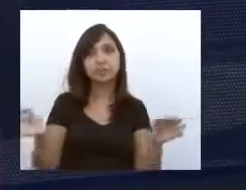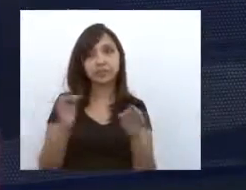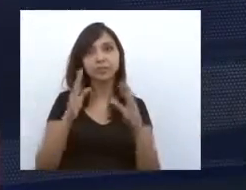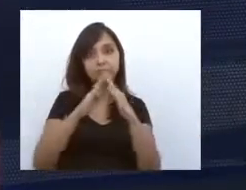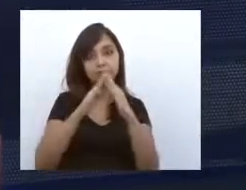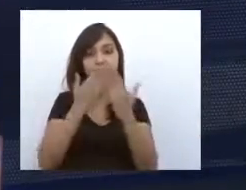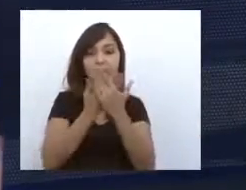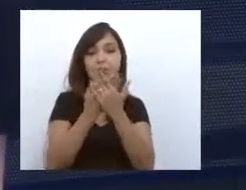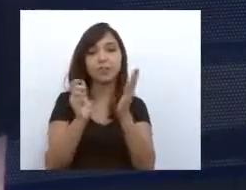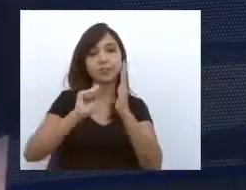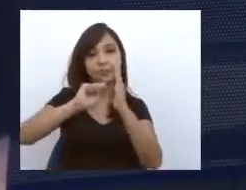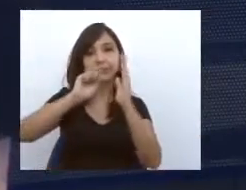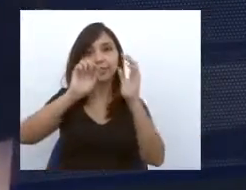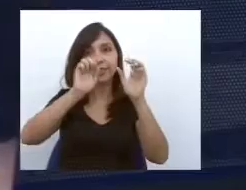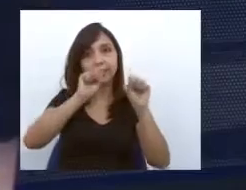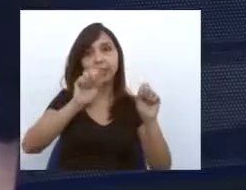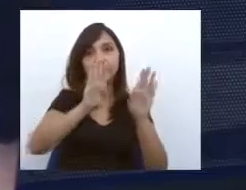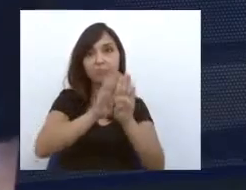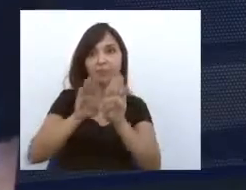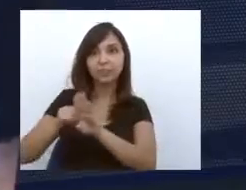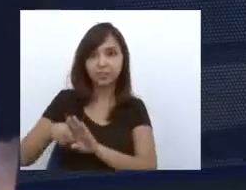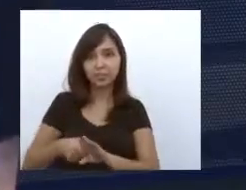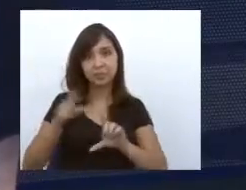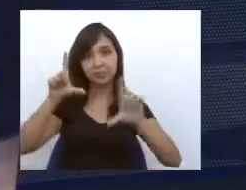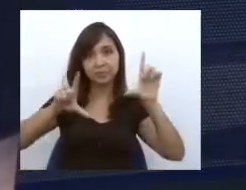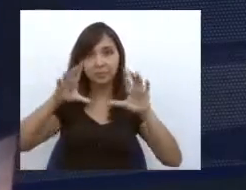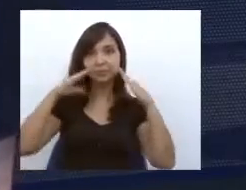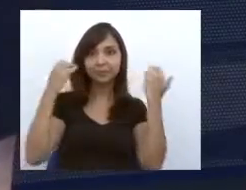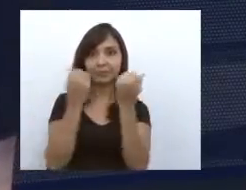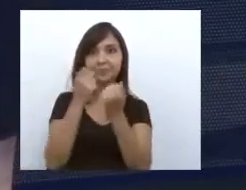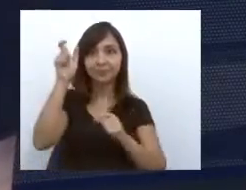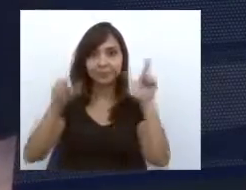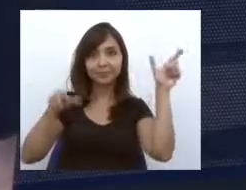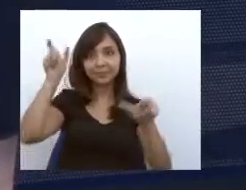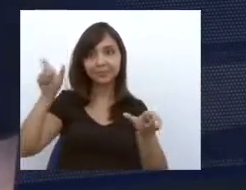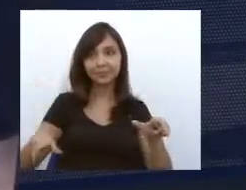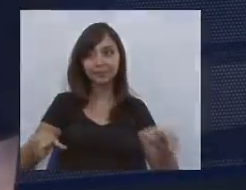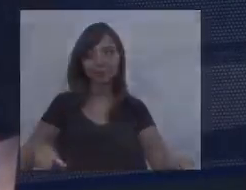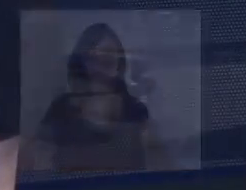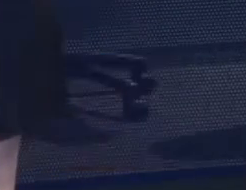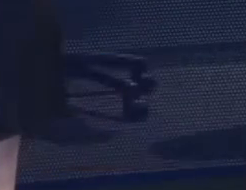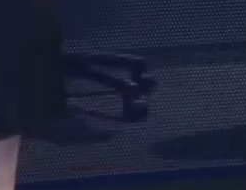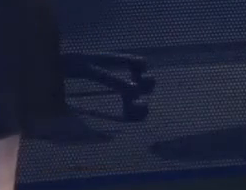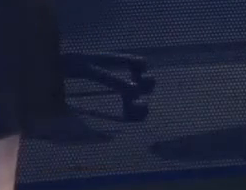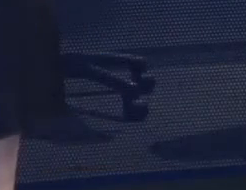das escolas estaduais na cidade. TV Câmara Guarulhos, o canal da cidadania.